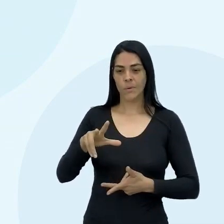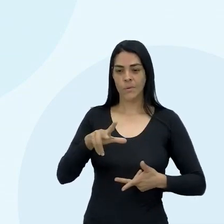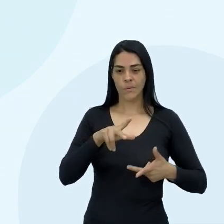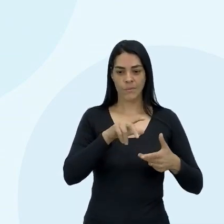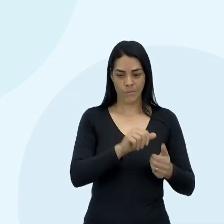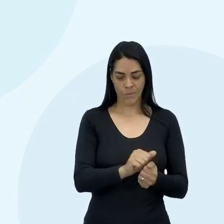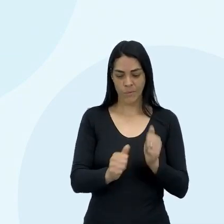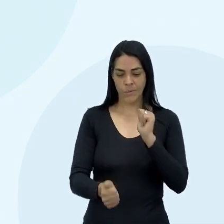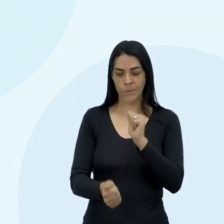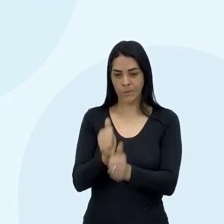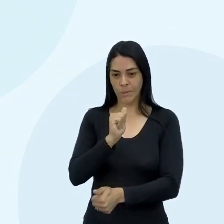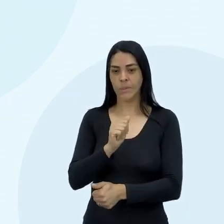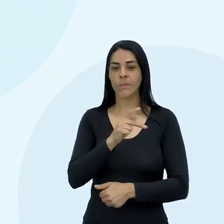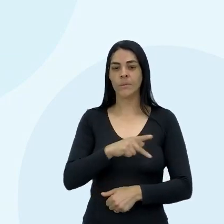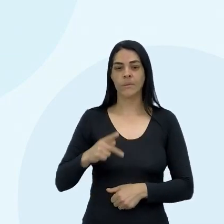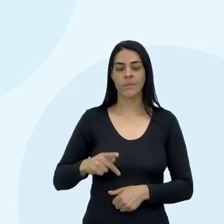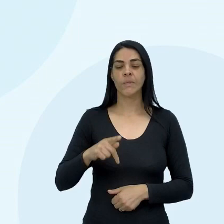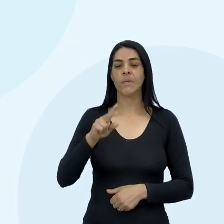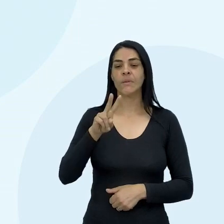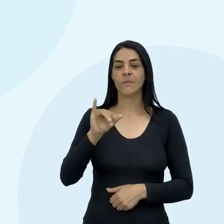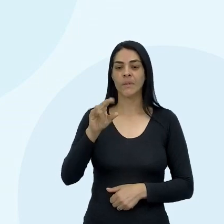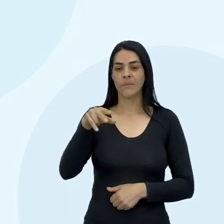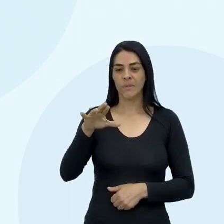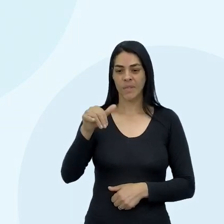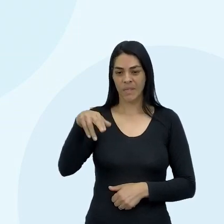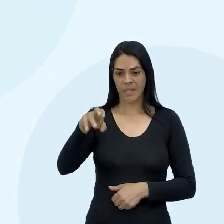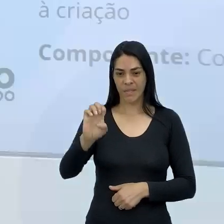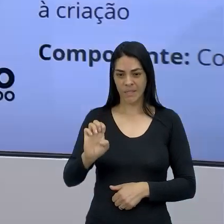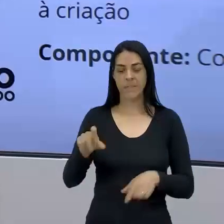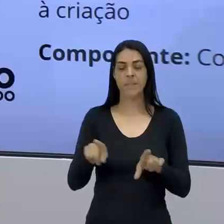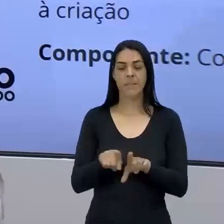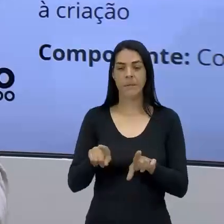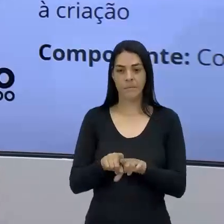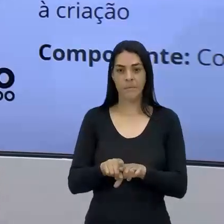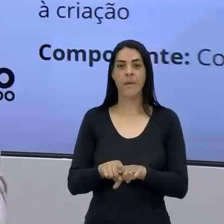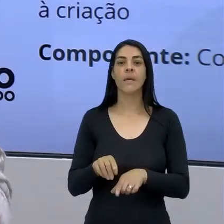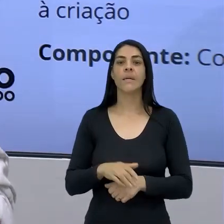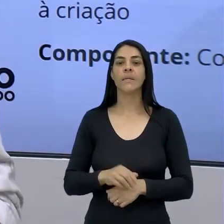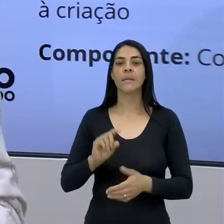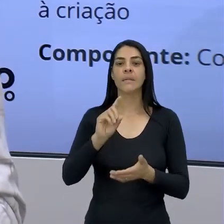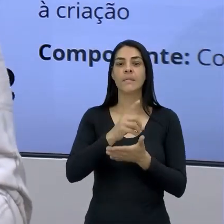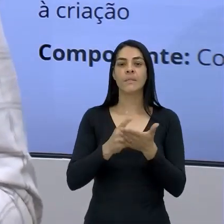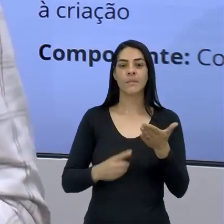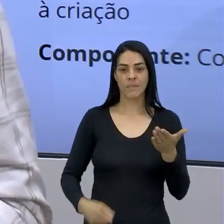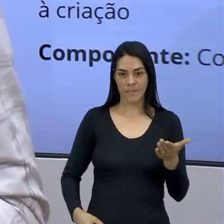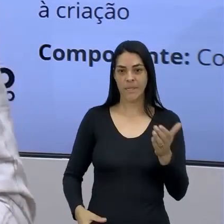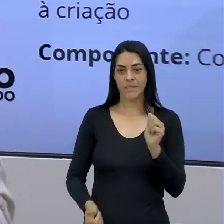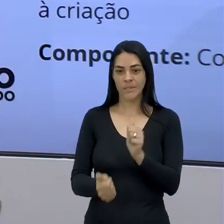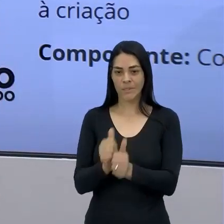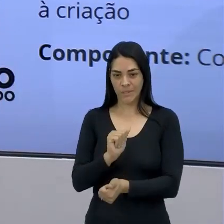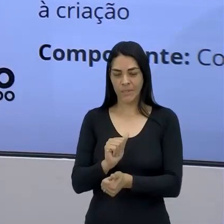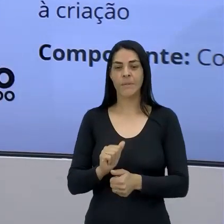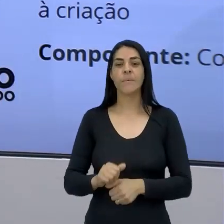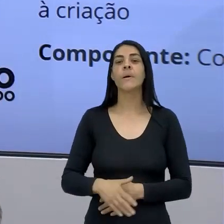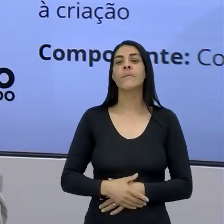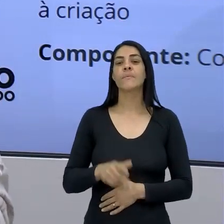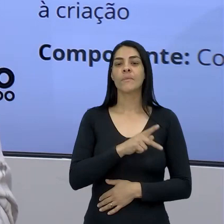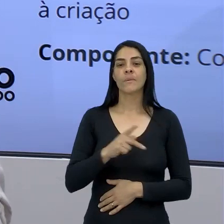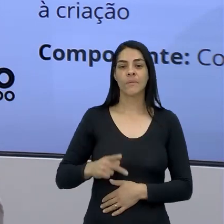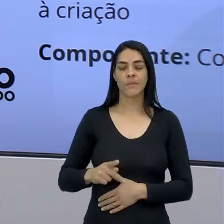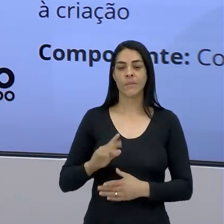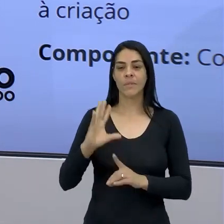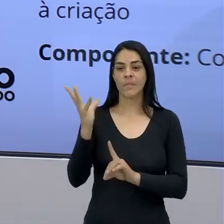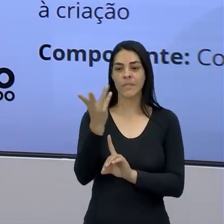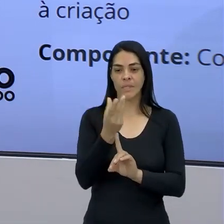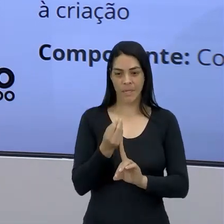dos jogos com a professora Viviane Leal e temos design de games com o professor Anderson Félix de artes. Então a gente percebe uma